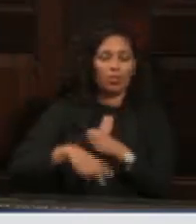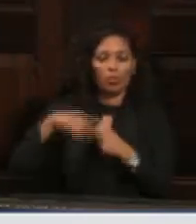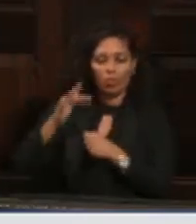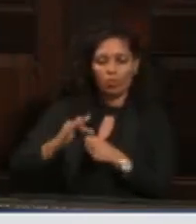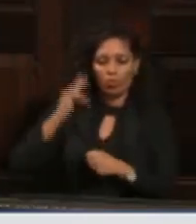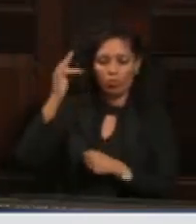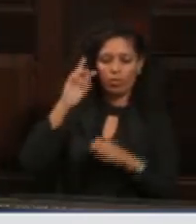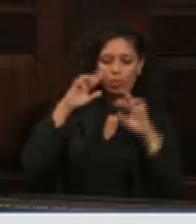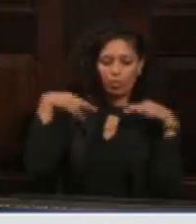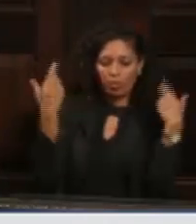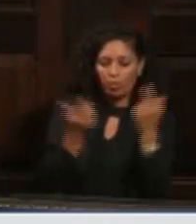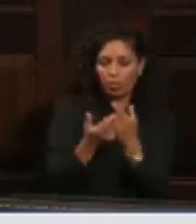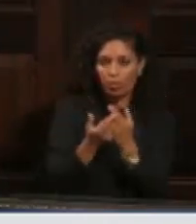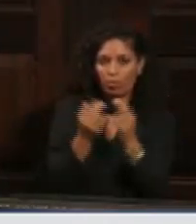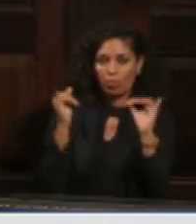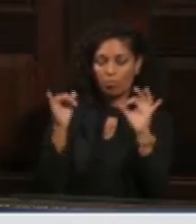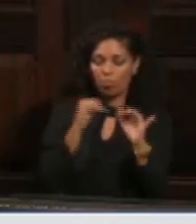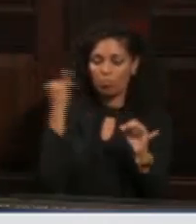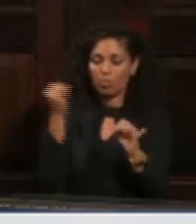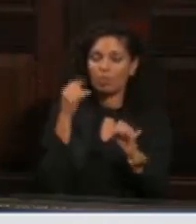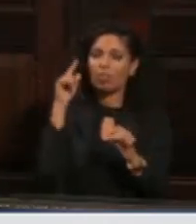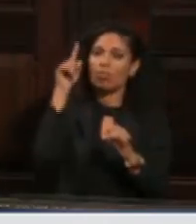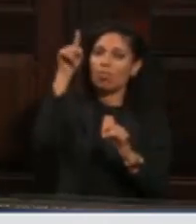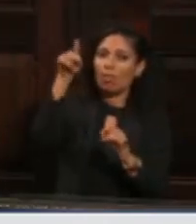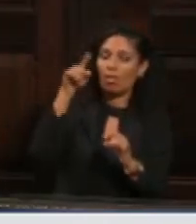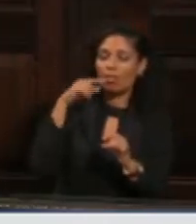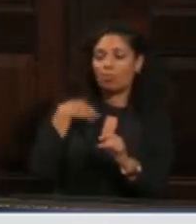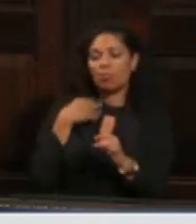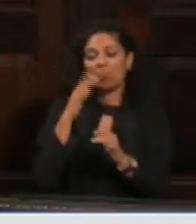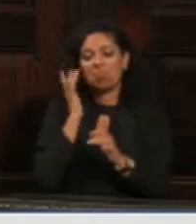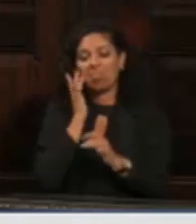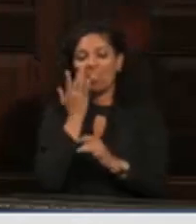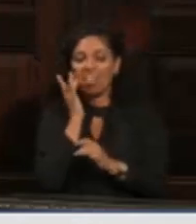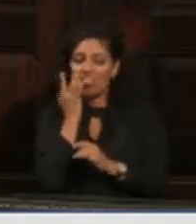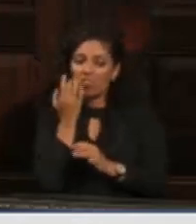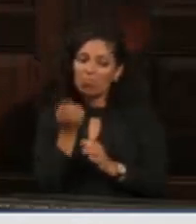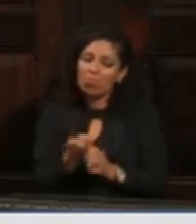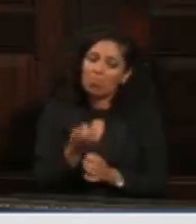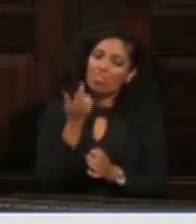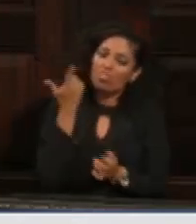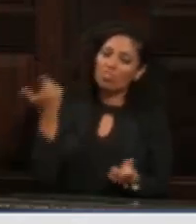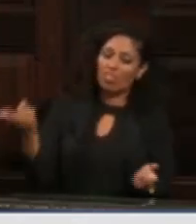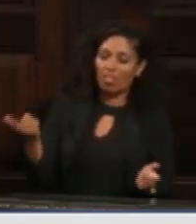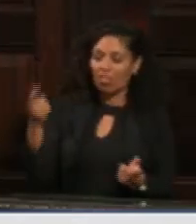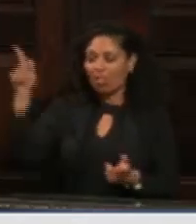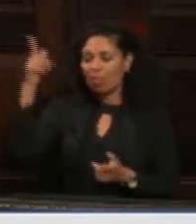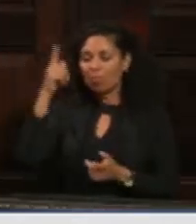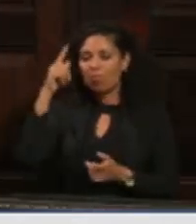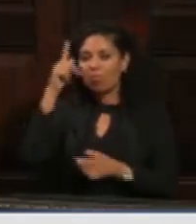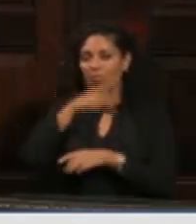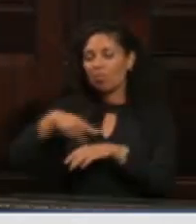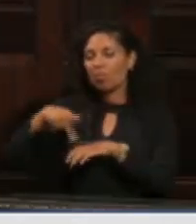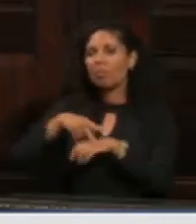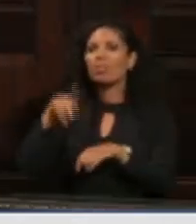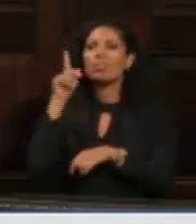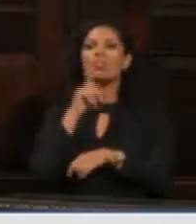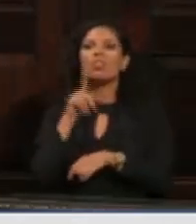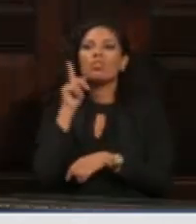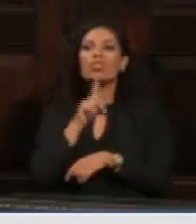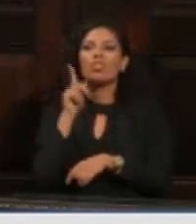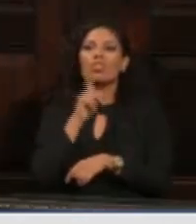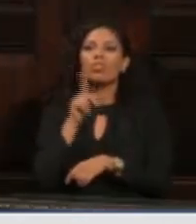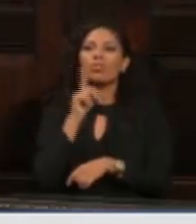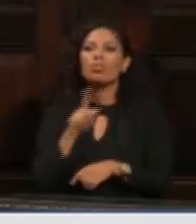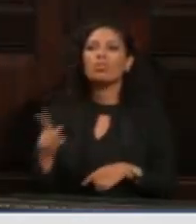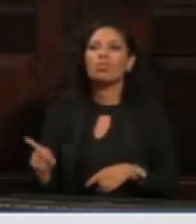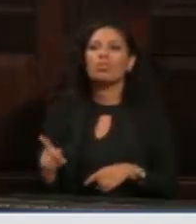Então, não me parece coincidência que os Estados Unidos estejam sempre envolvidos, né, em processo de desconstrução de